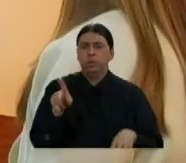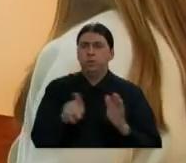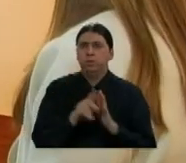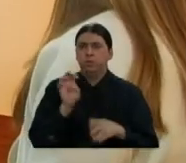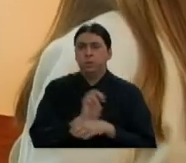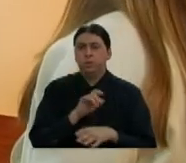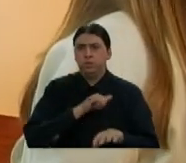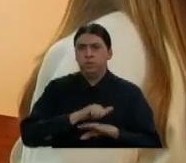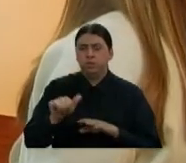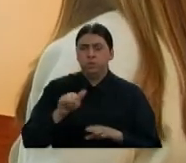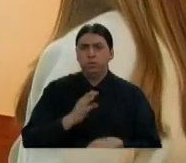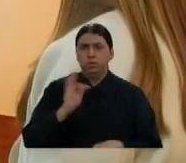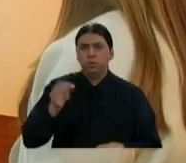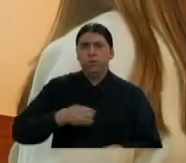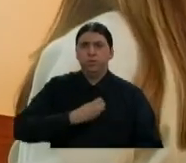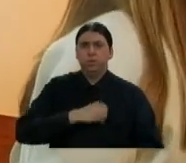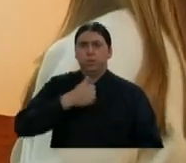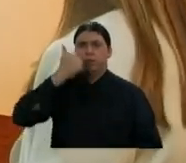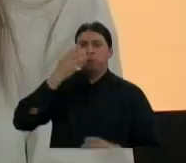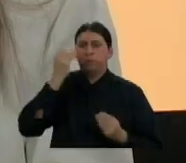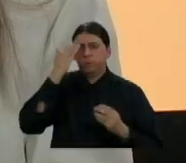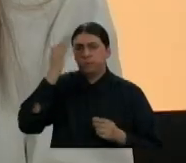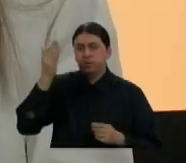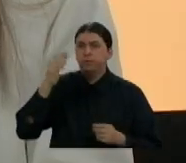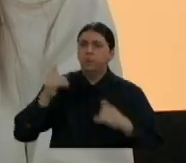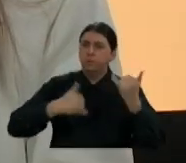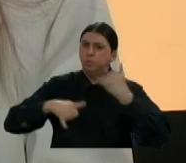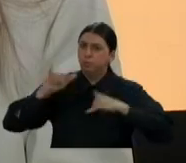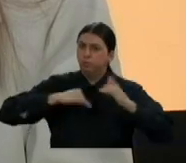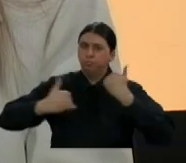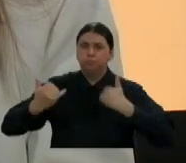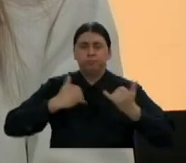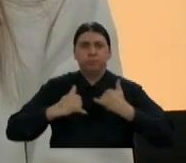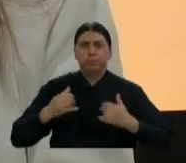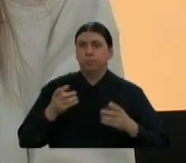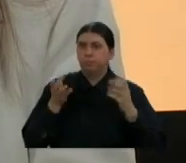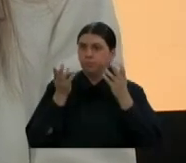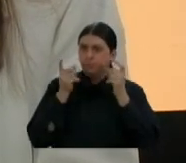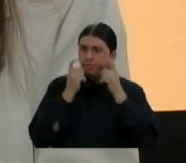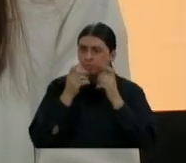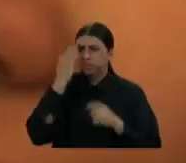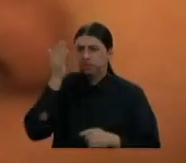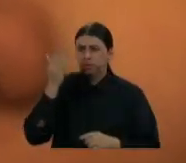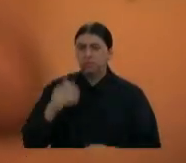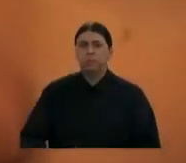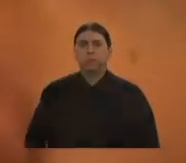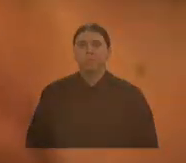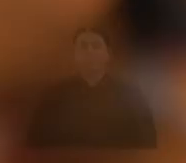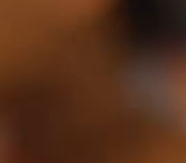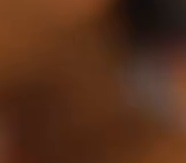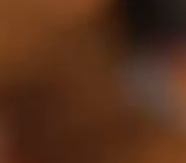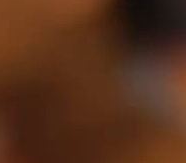sair na frente uma vida melhor obrigado pelas suas informações obrigada pela atenção dada no programa